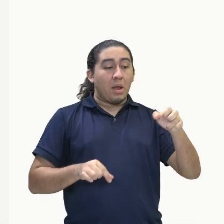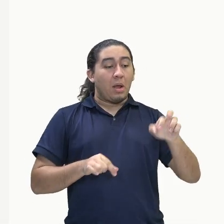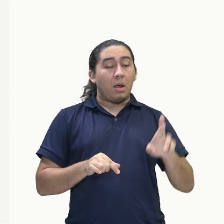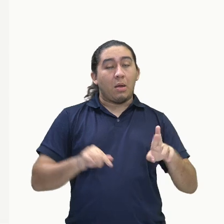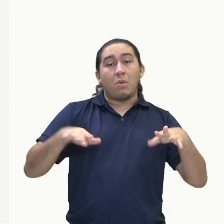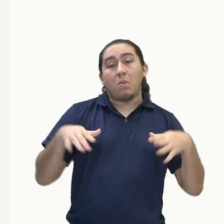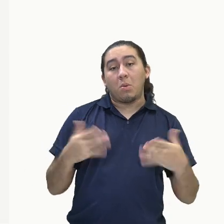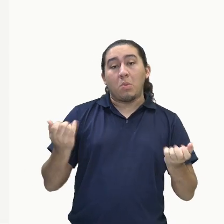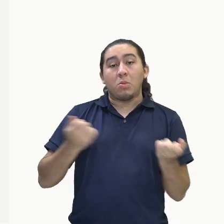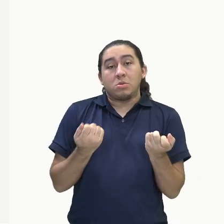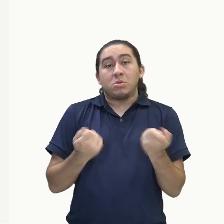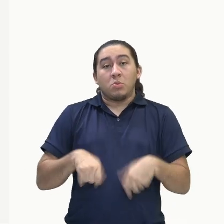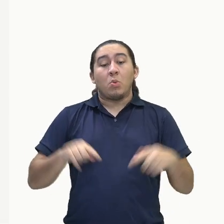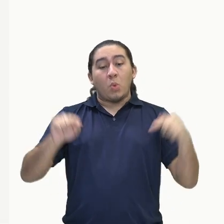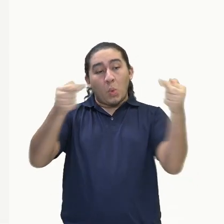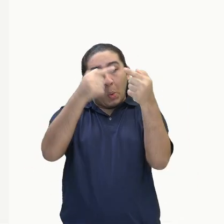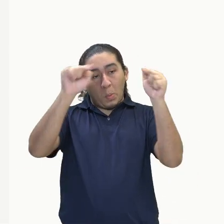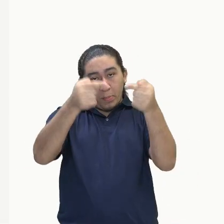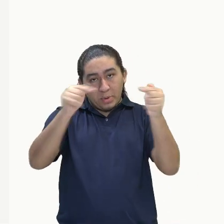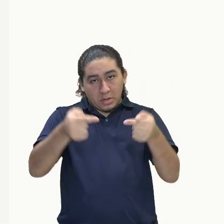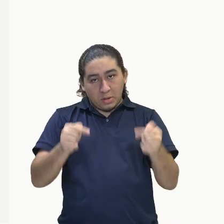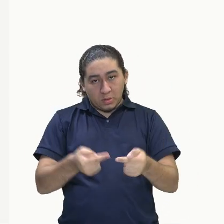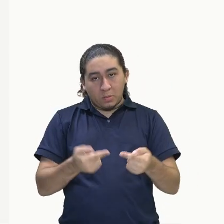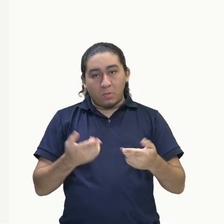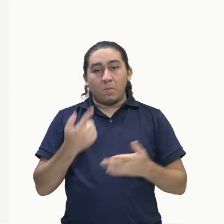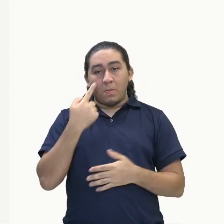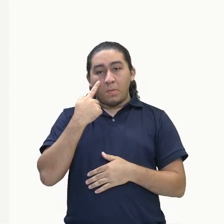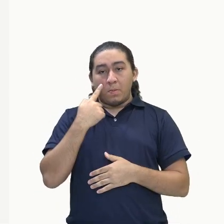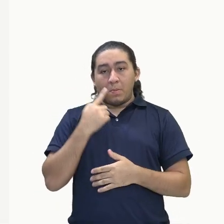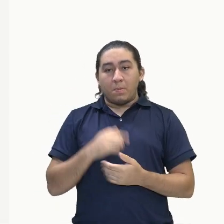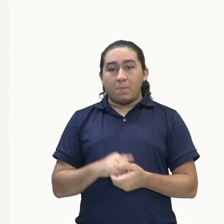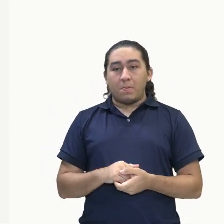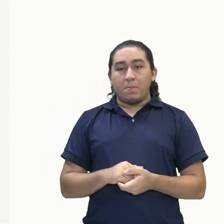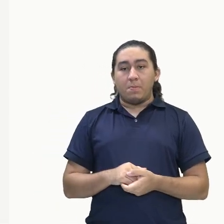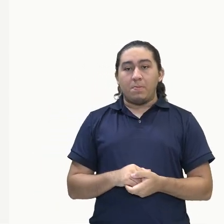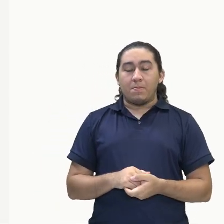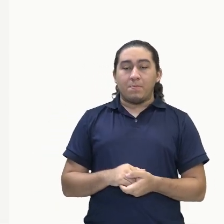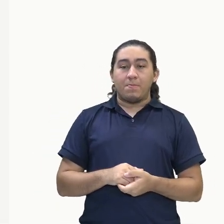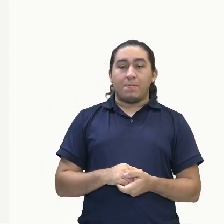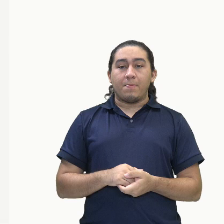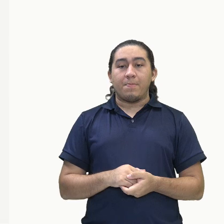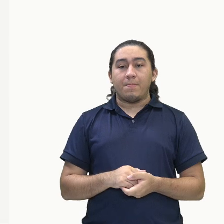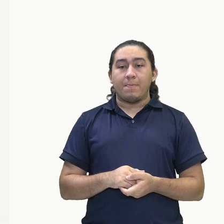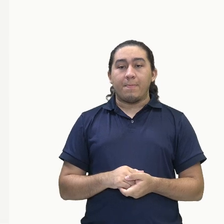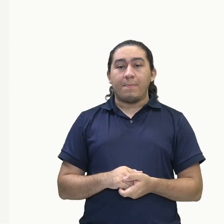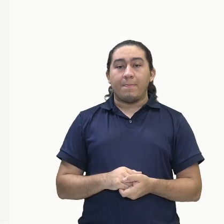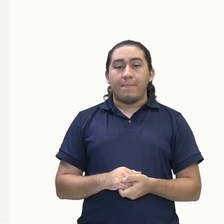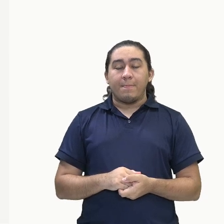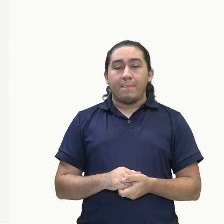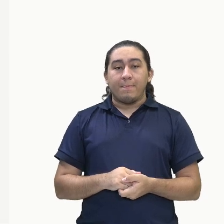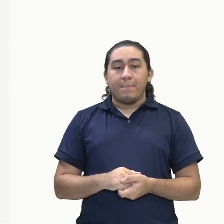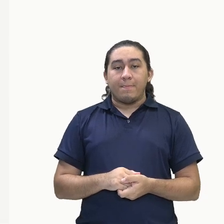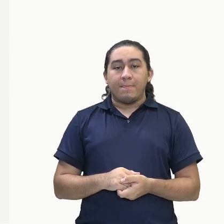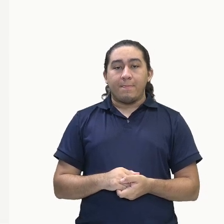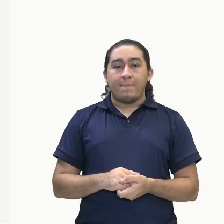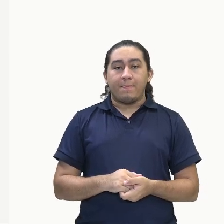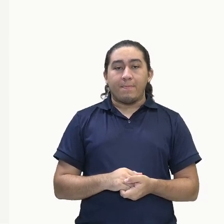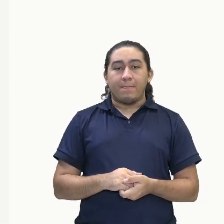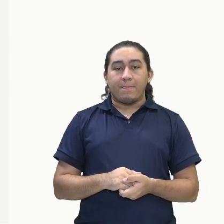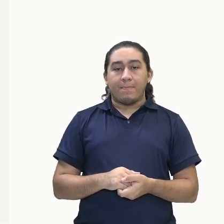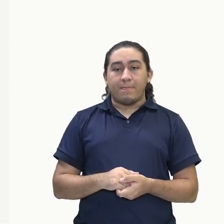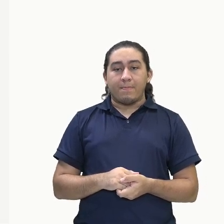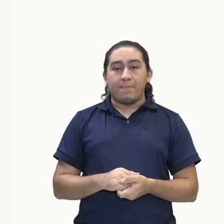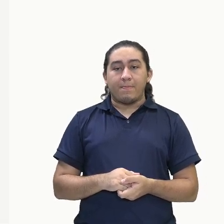possíveis? Então, pode ser aqui, ó. Opa. Pode